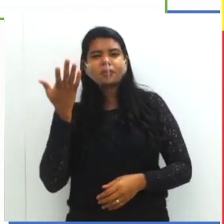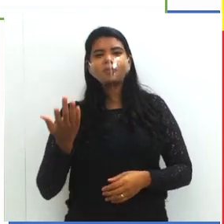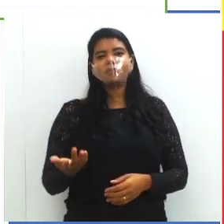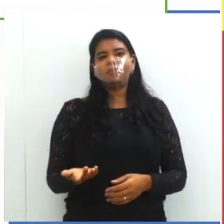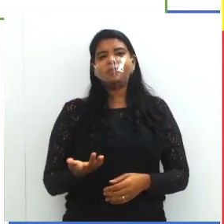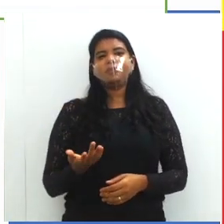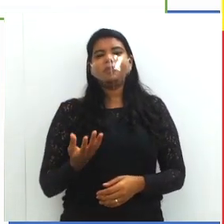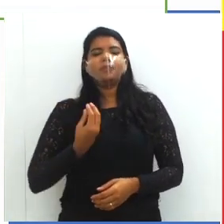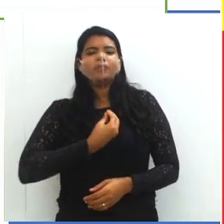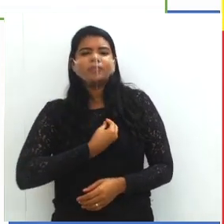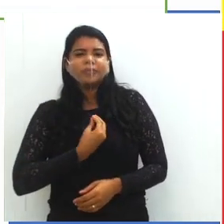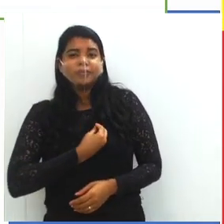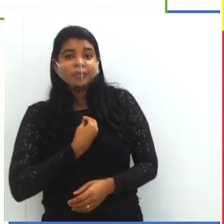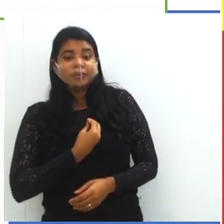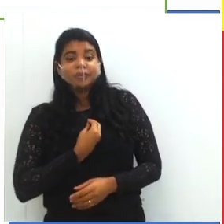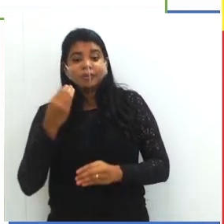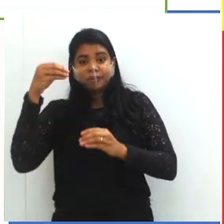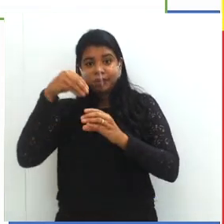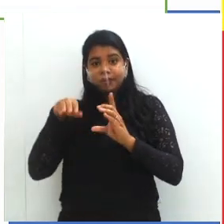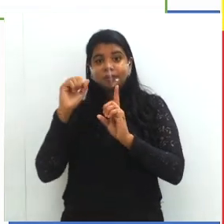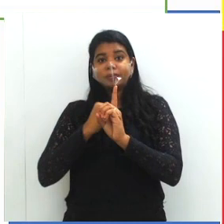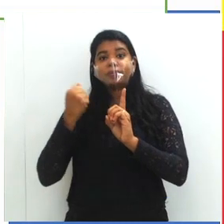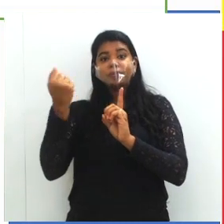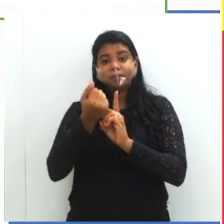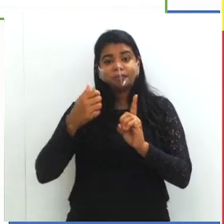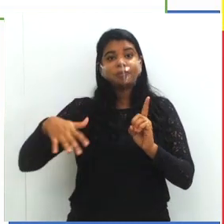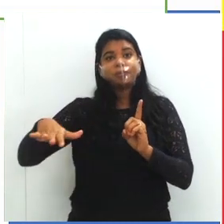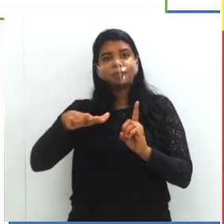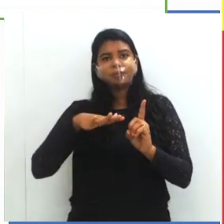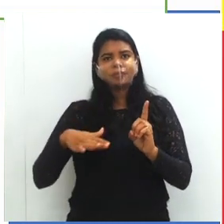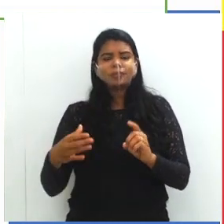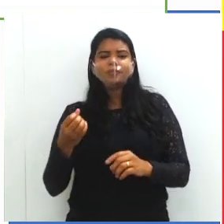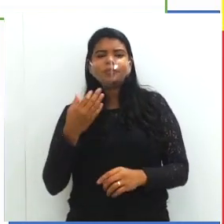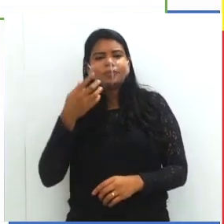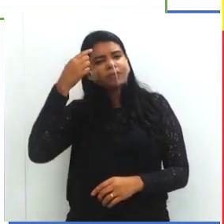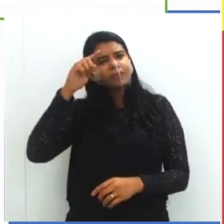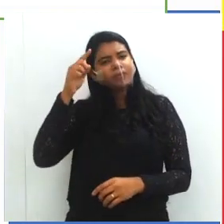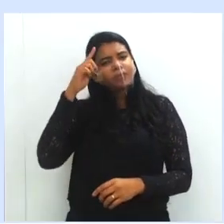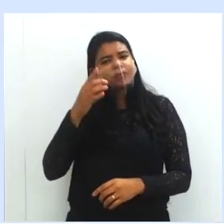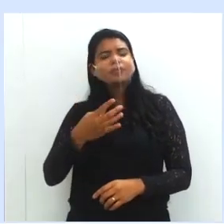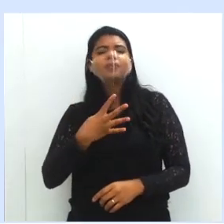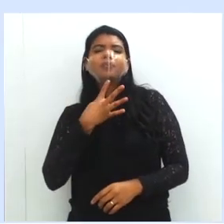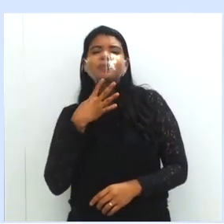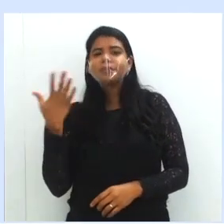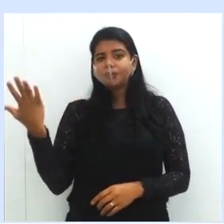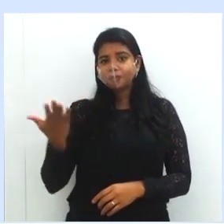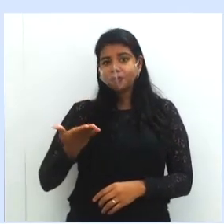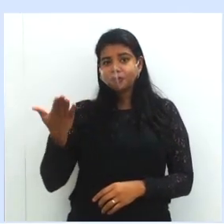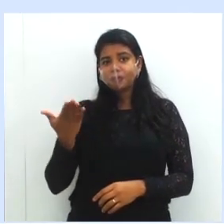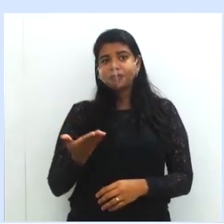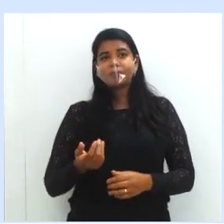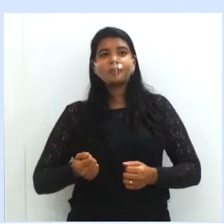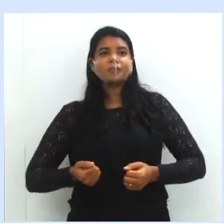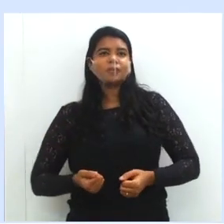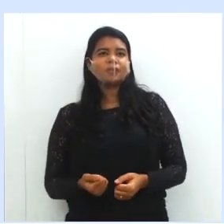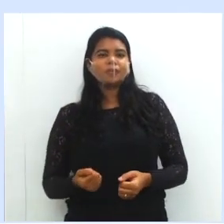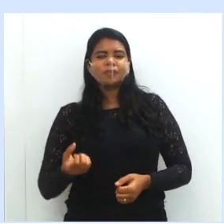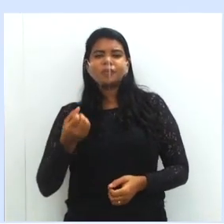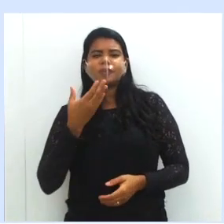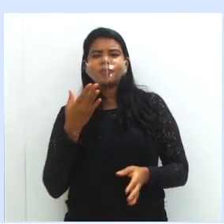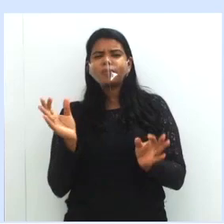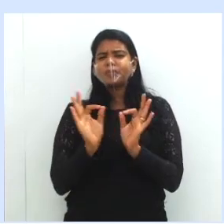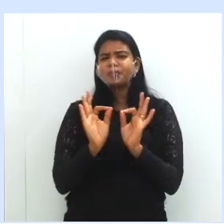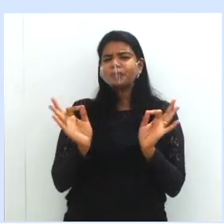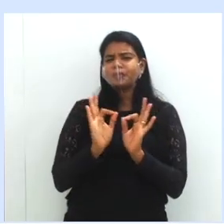a cidadania deles e o bem comum. Vamos conhecer hoje essa questão do